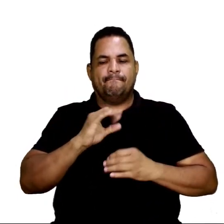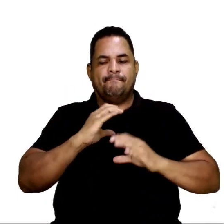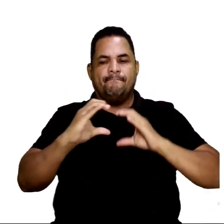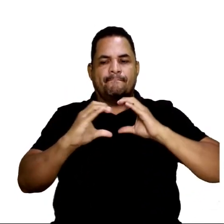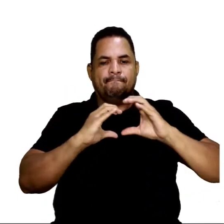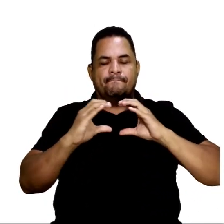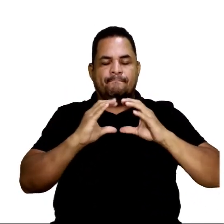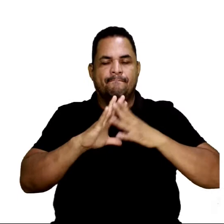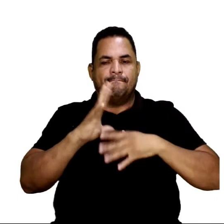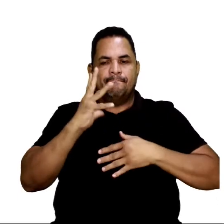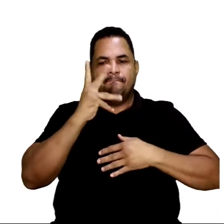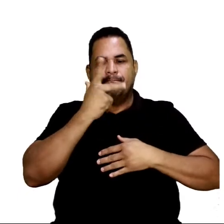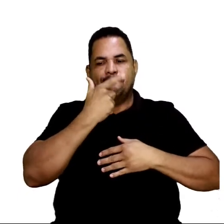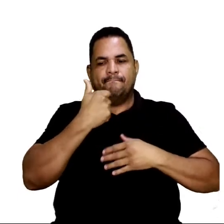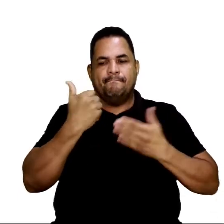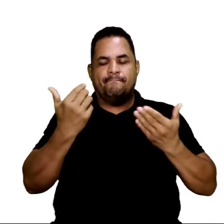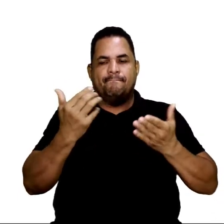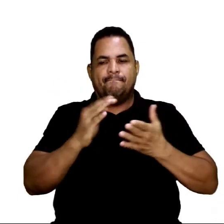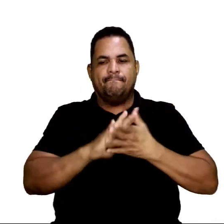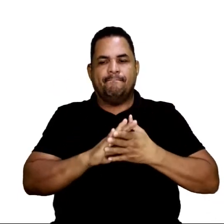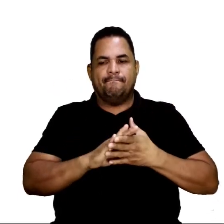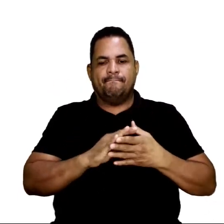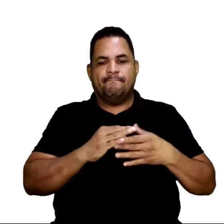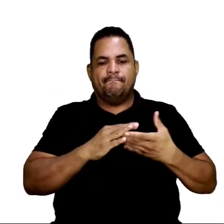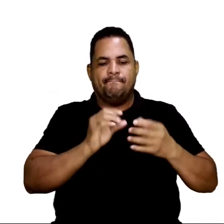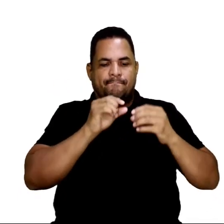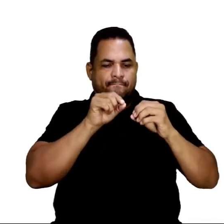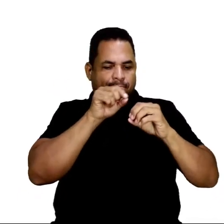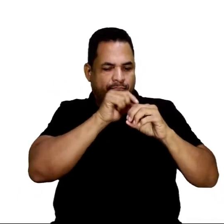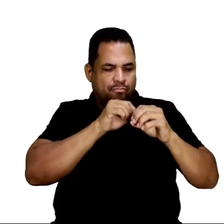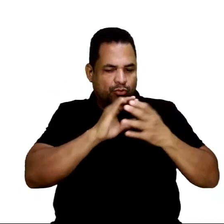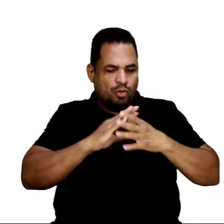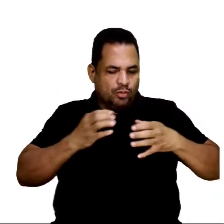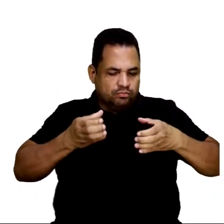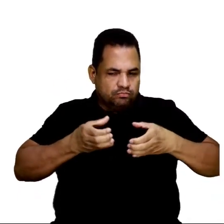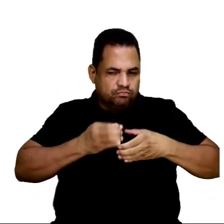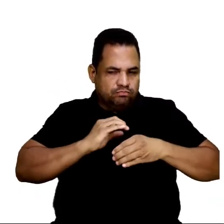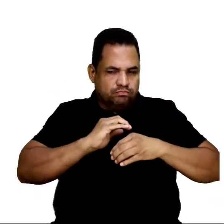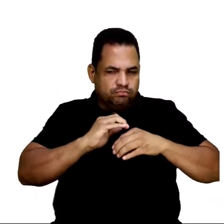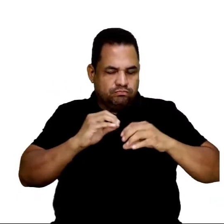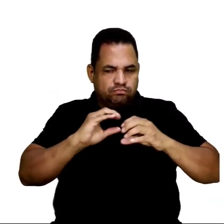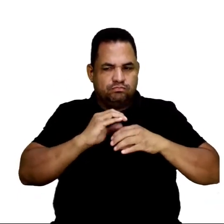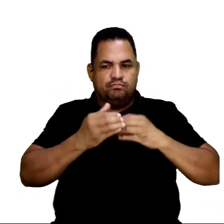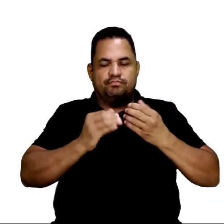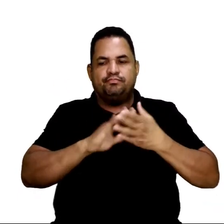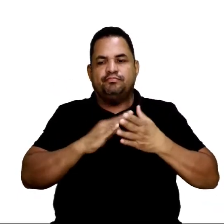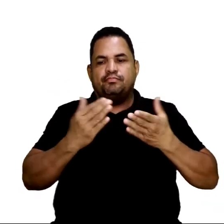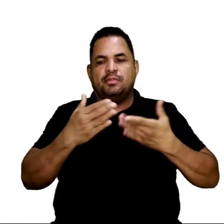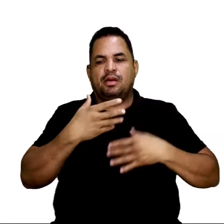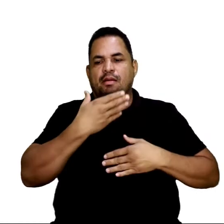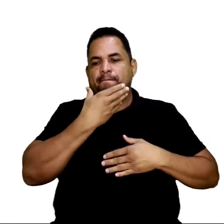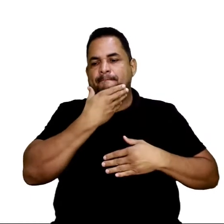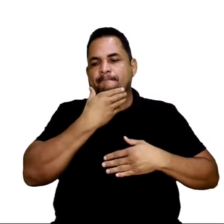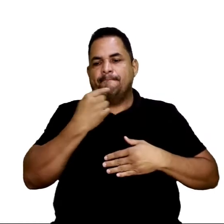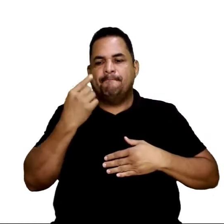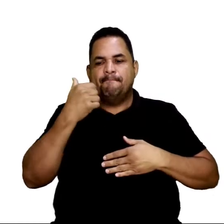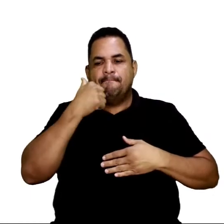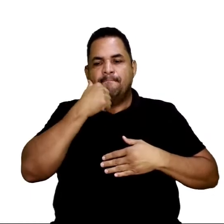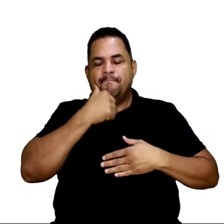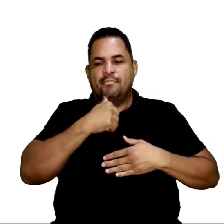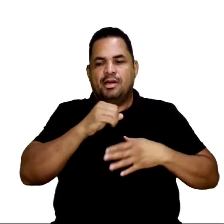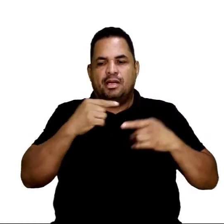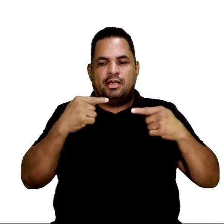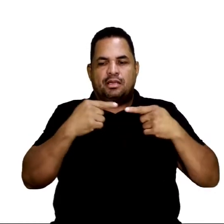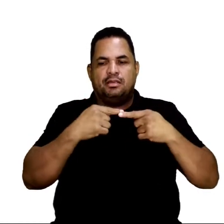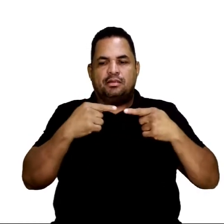linda e maravilhosa do feto ou do embrião para com a mamãe, tá bom? Isso